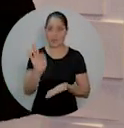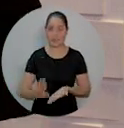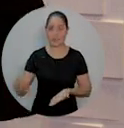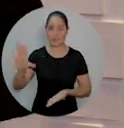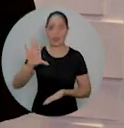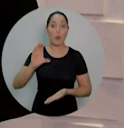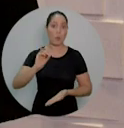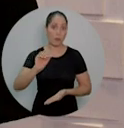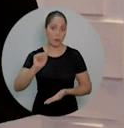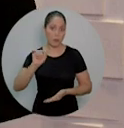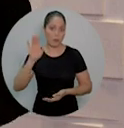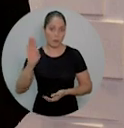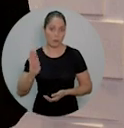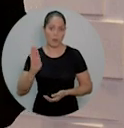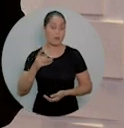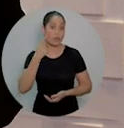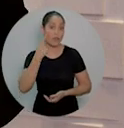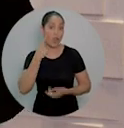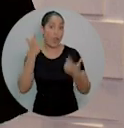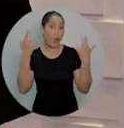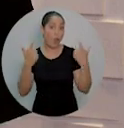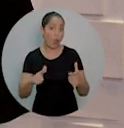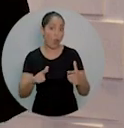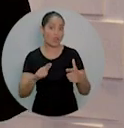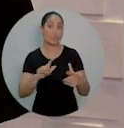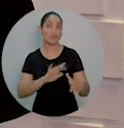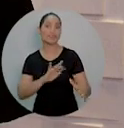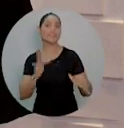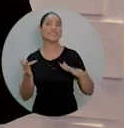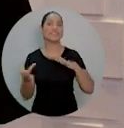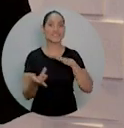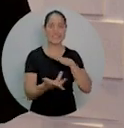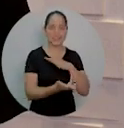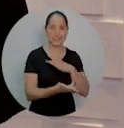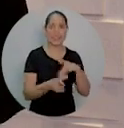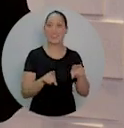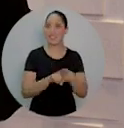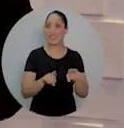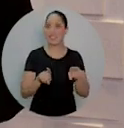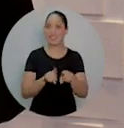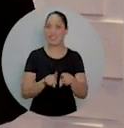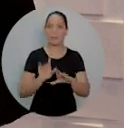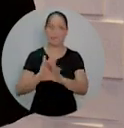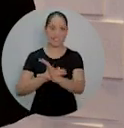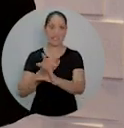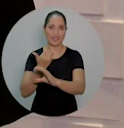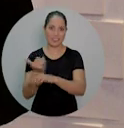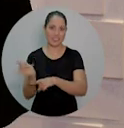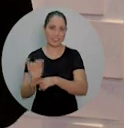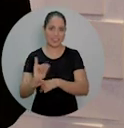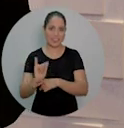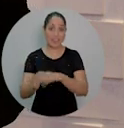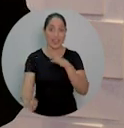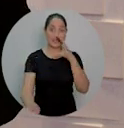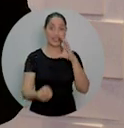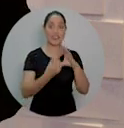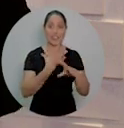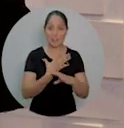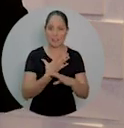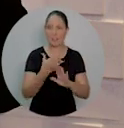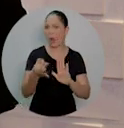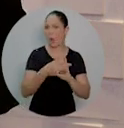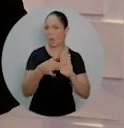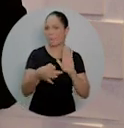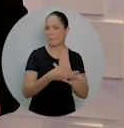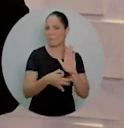da Ordem dos Advogados do Brasil você pode acompanhar nas nossas mídias sociais e no nosso canal no YouTube. Quer mandar pra gente